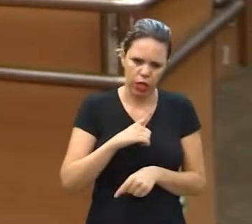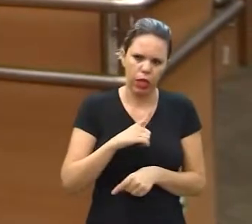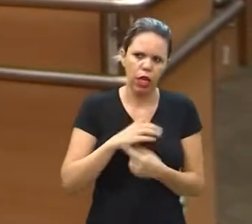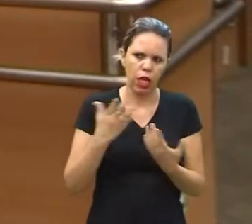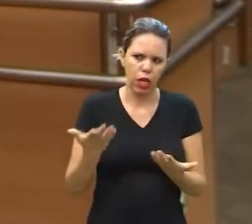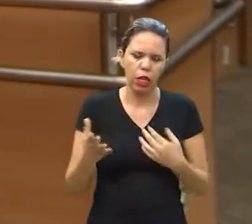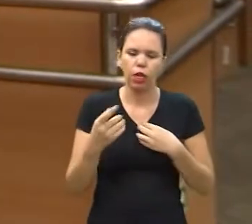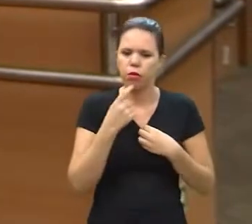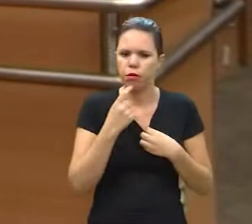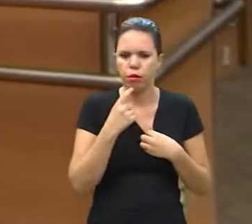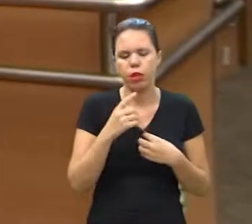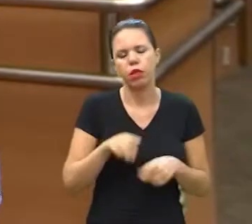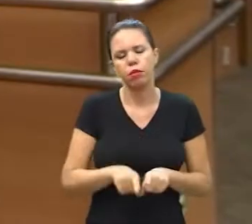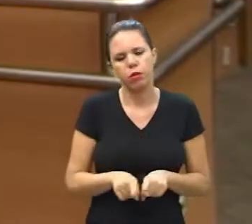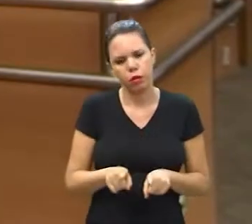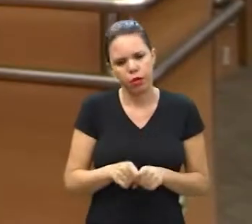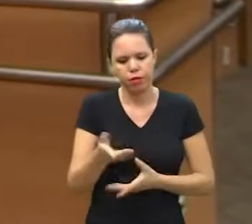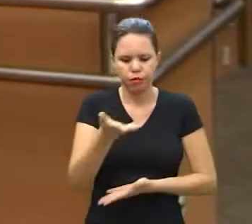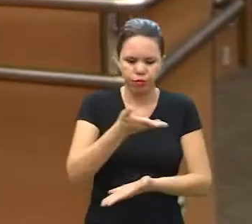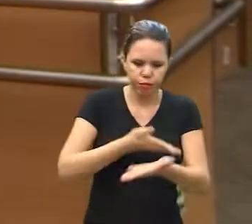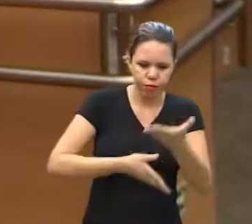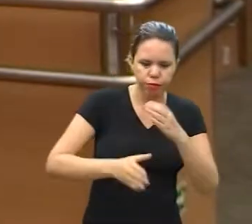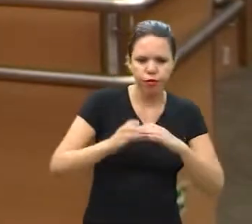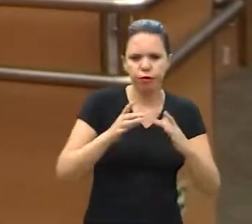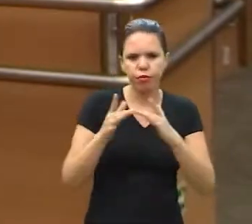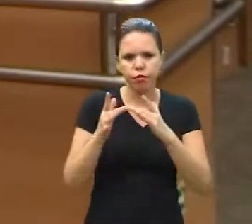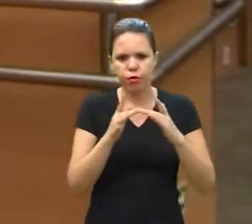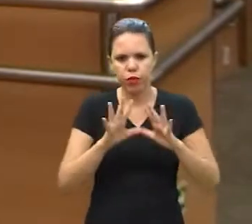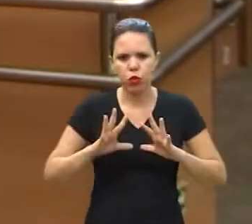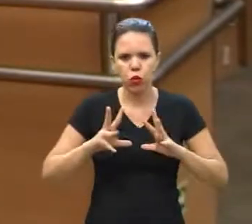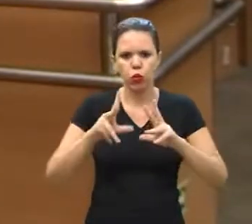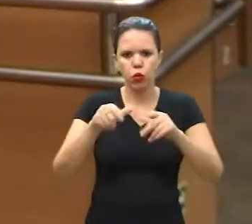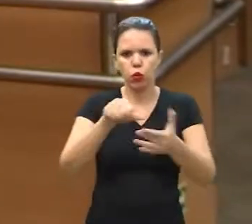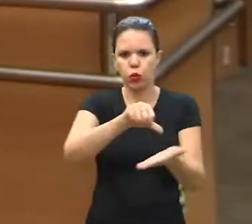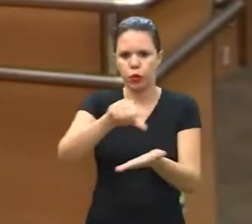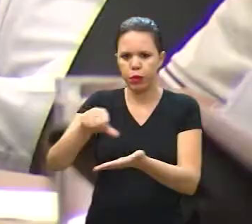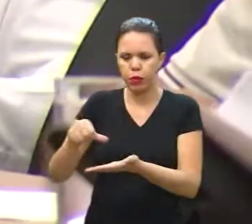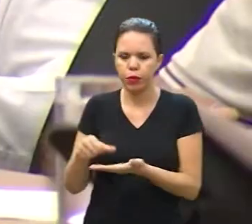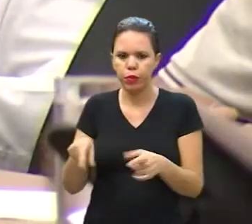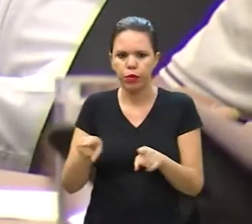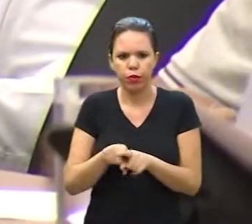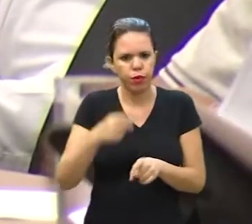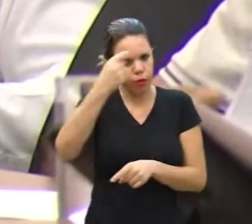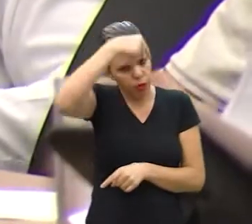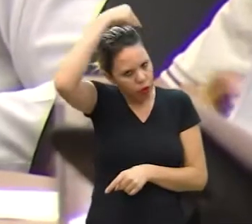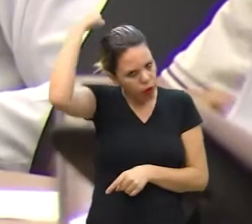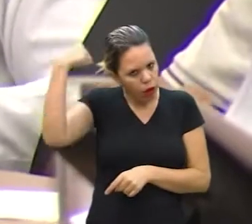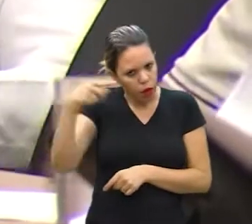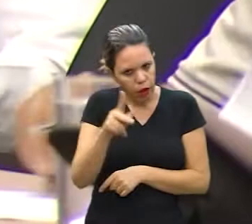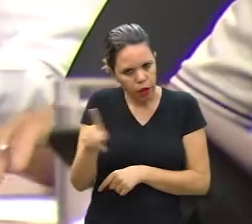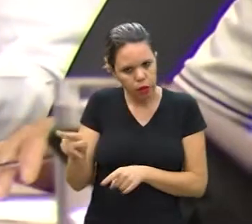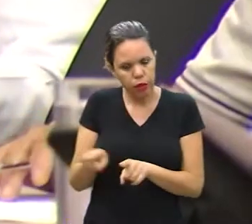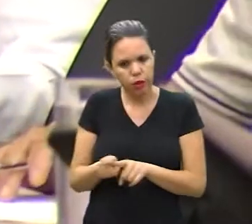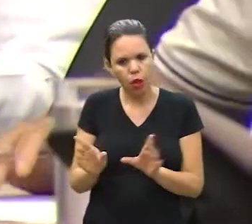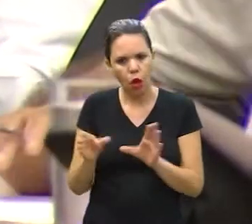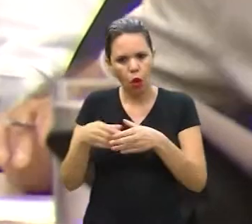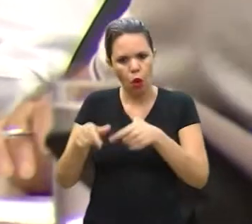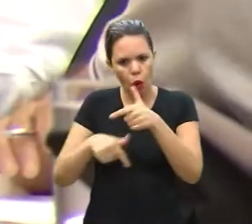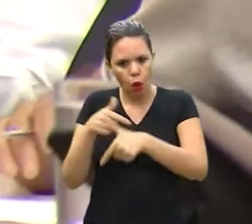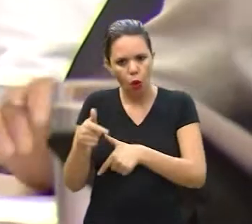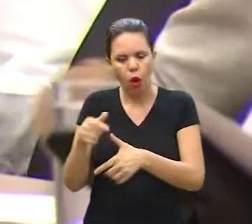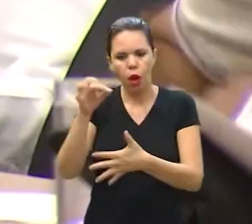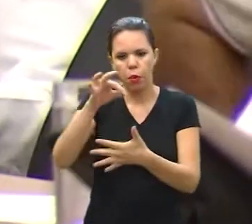nós já temos, mas uma interação, uma interatividade entre todos esses setores. Além de Paulo Gaspar como presidente,